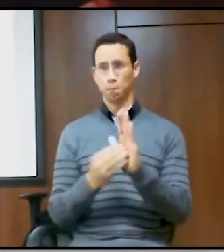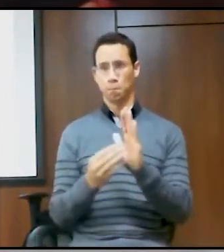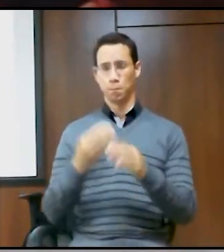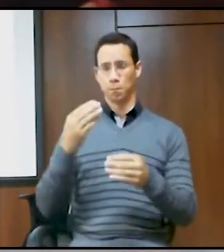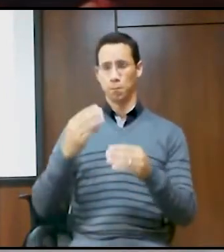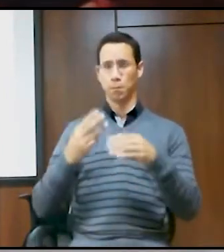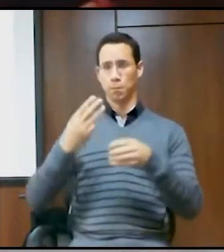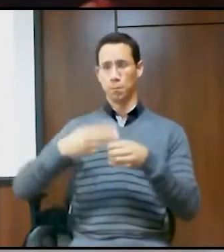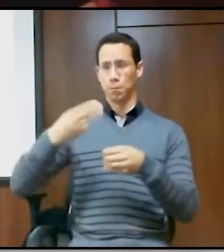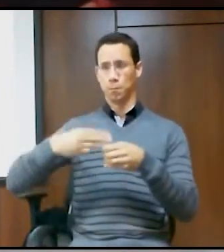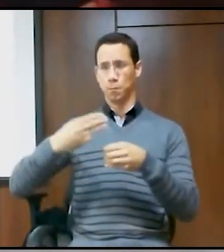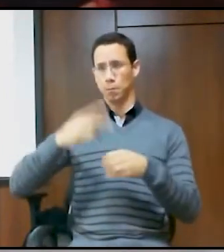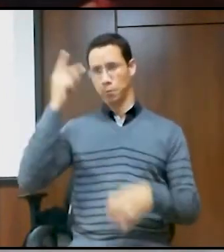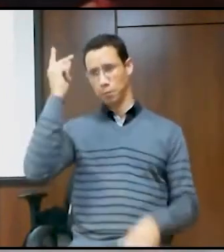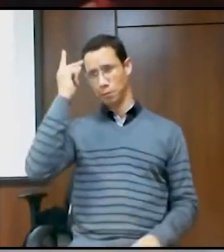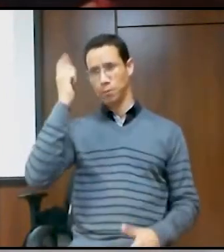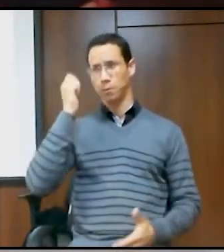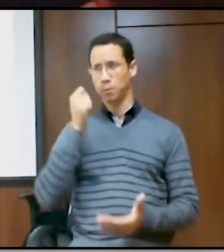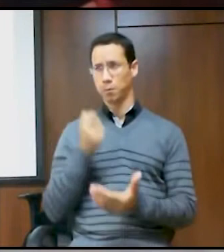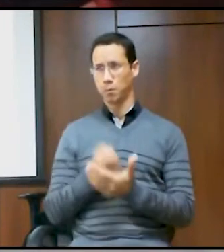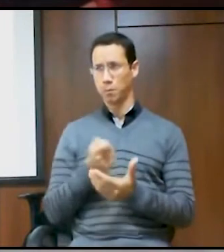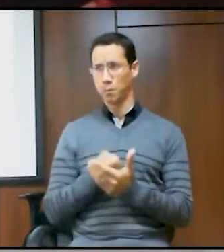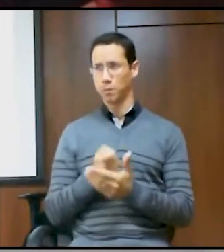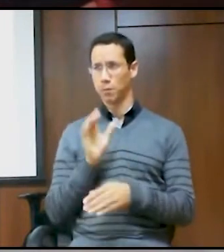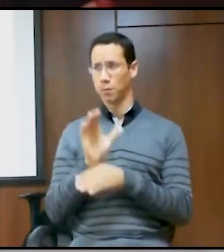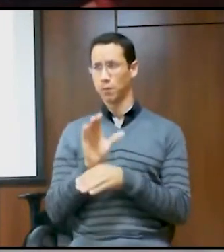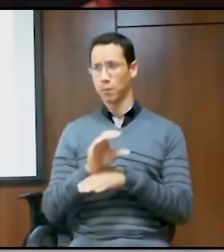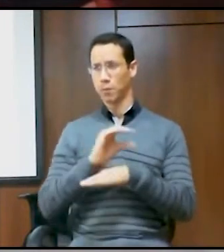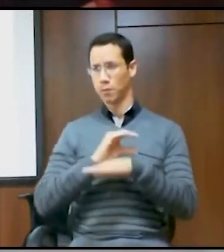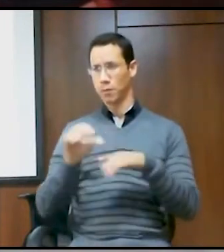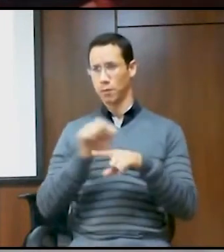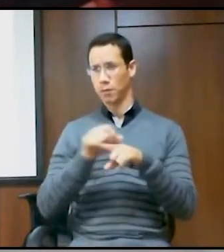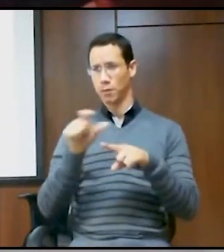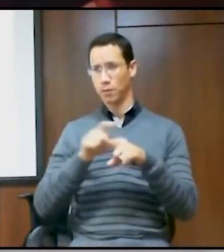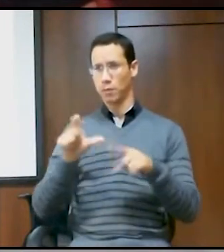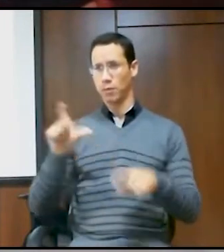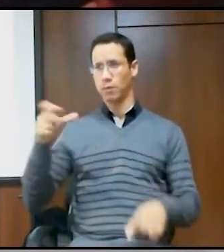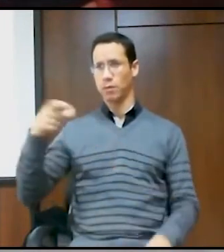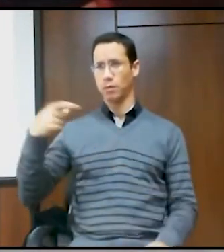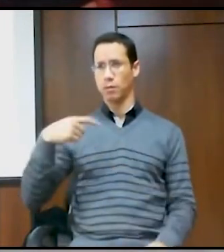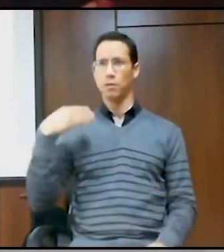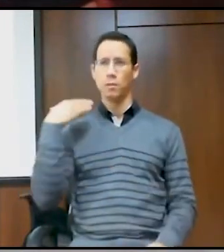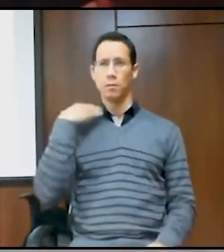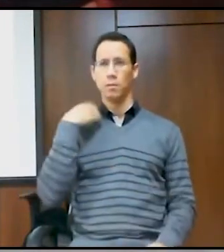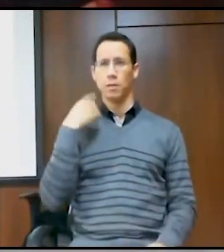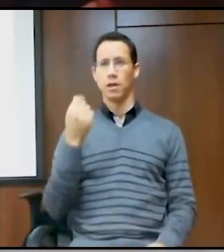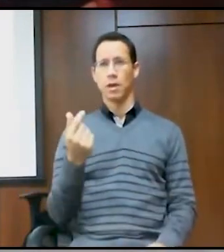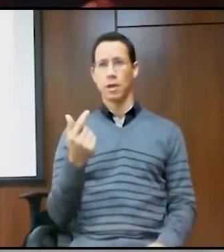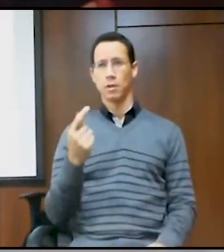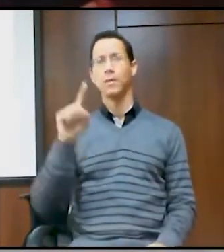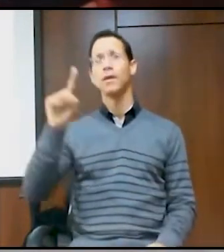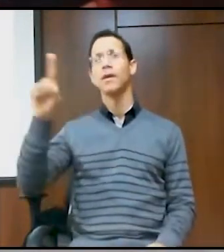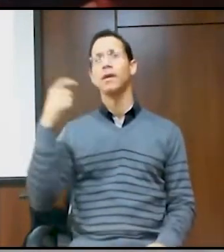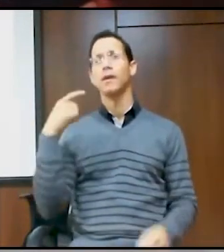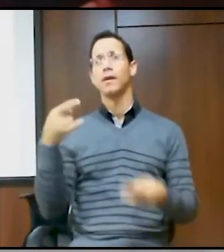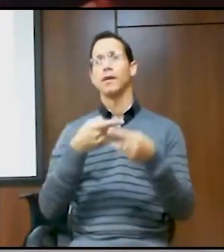Paulo o pagamento do auxílio aluguel por cartão bancário. Até então ele era por cheque. As pessoas iam